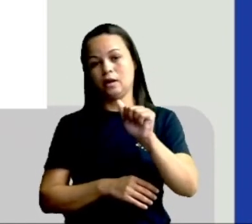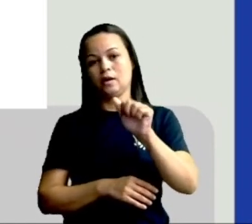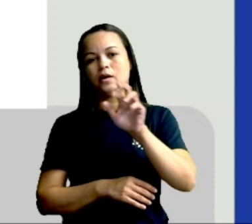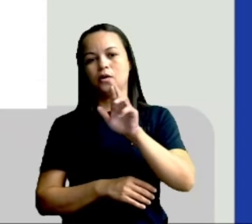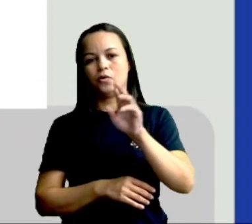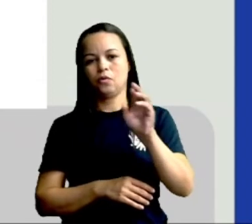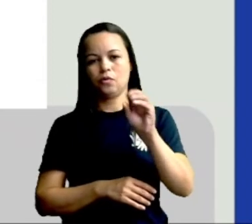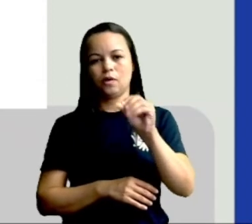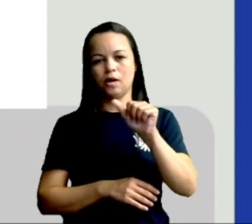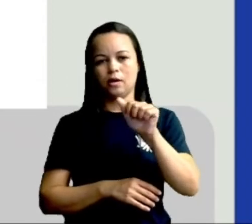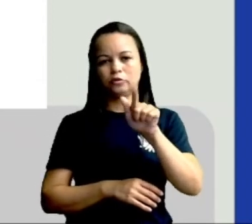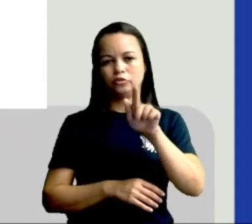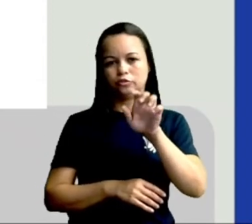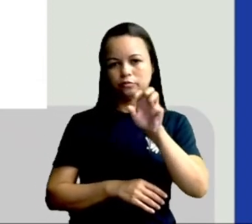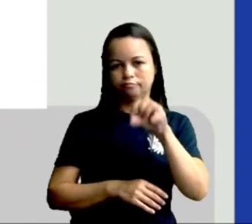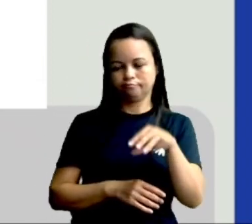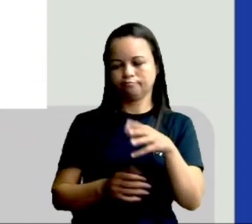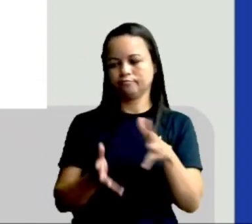tenho aqui, ó,